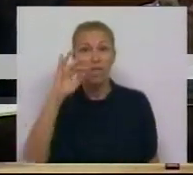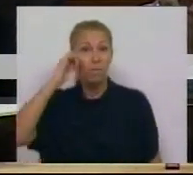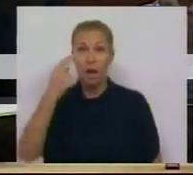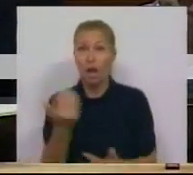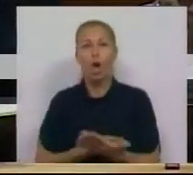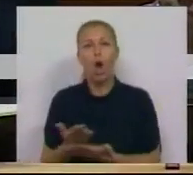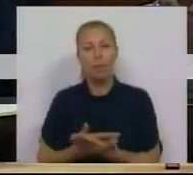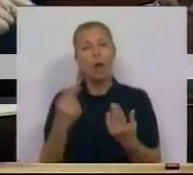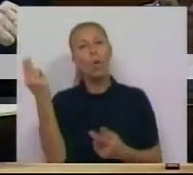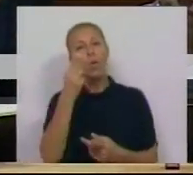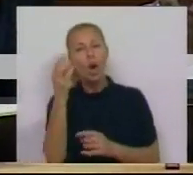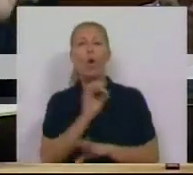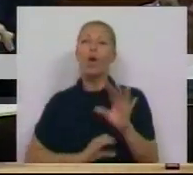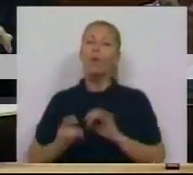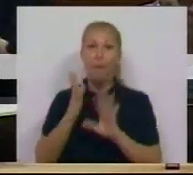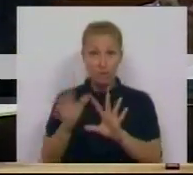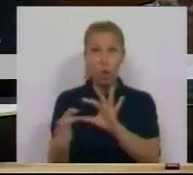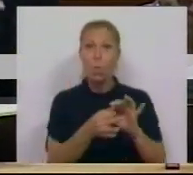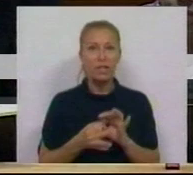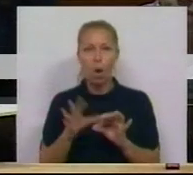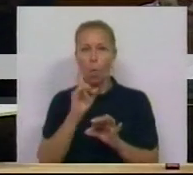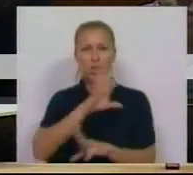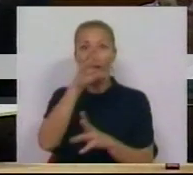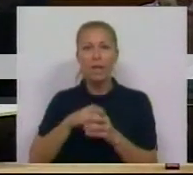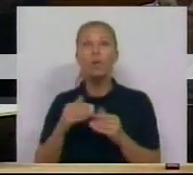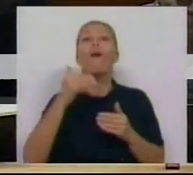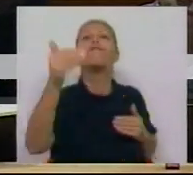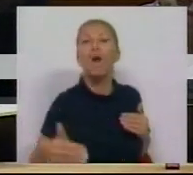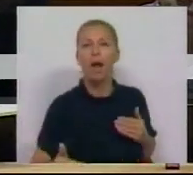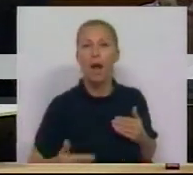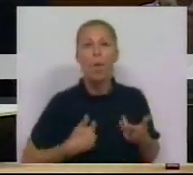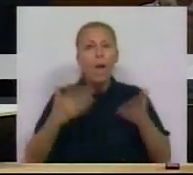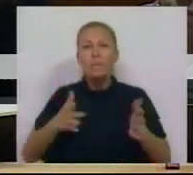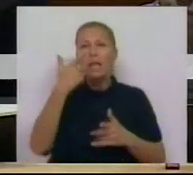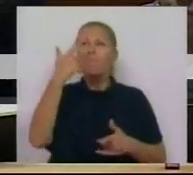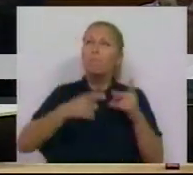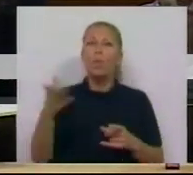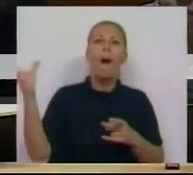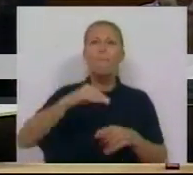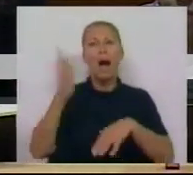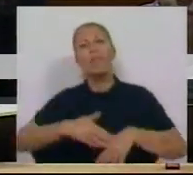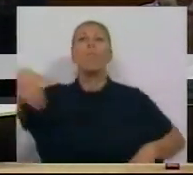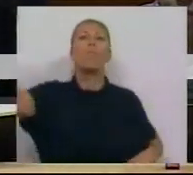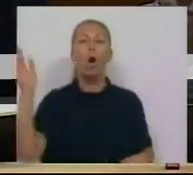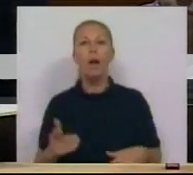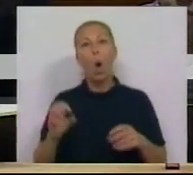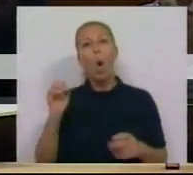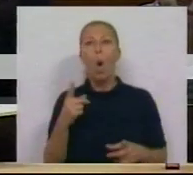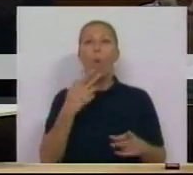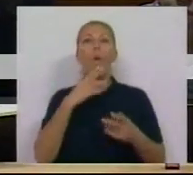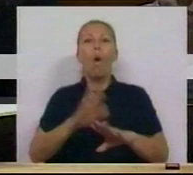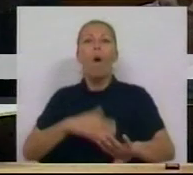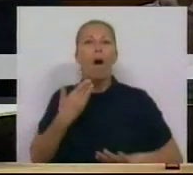de coesão de facto, não só para dentro, mas para fora. Não precisamos de afastar mais imigrantes, não precisamos de reforçar o Frontex,